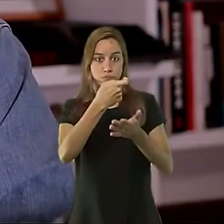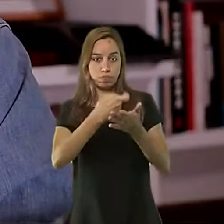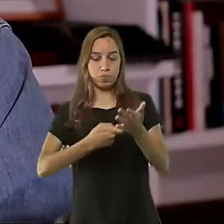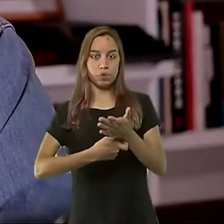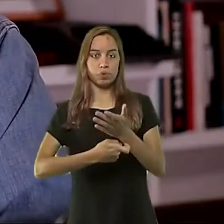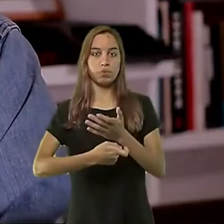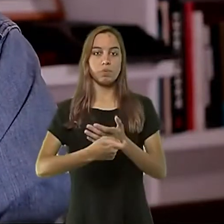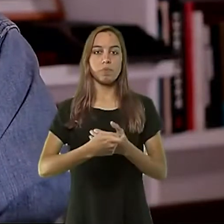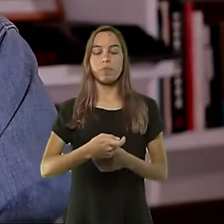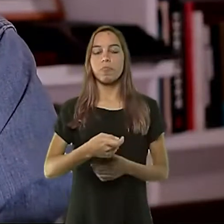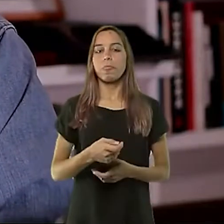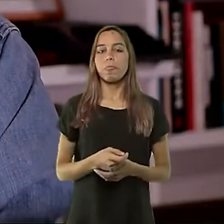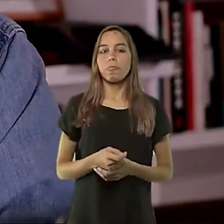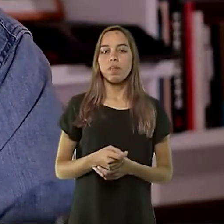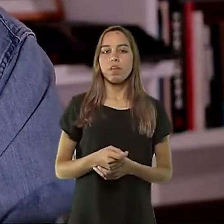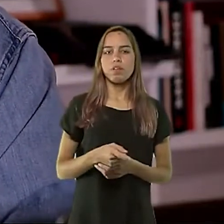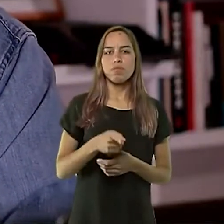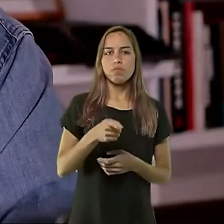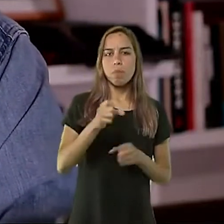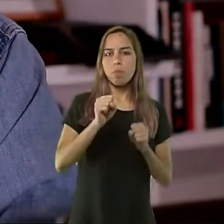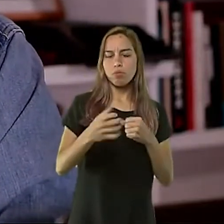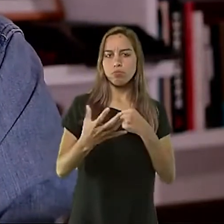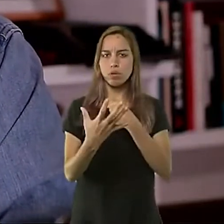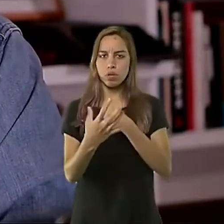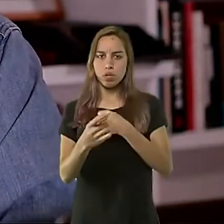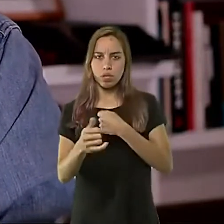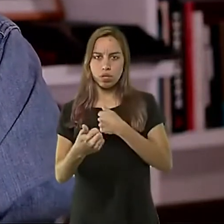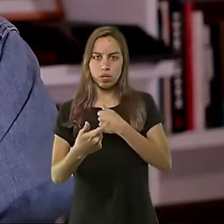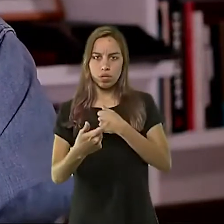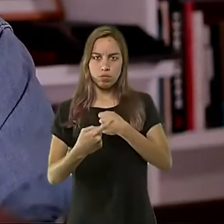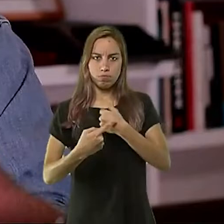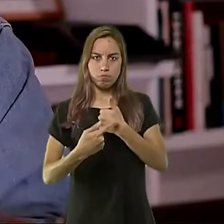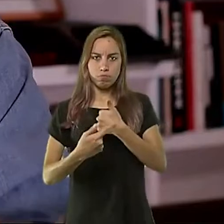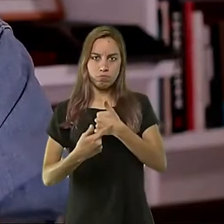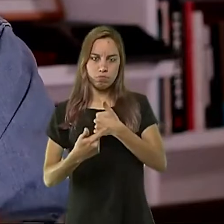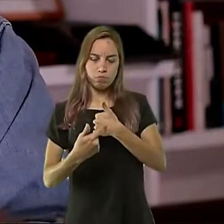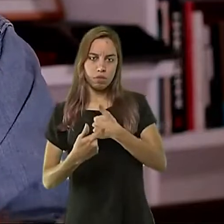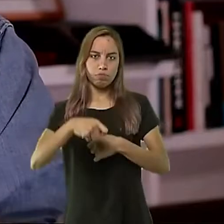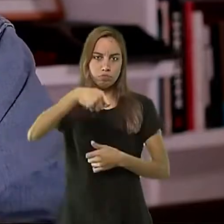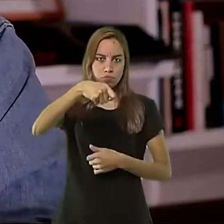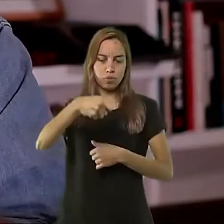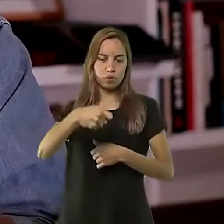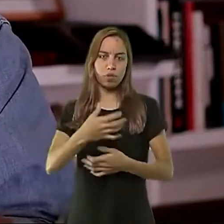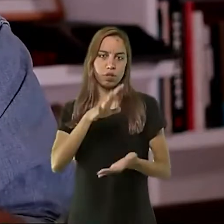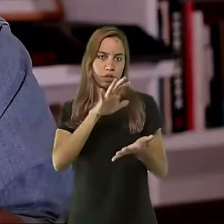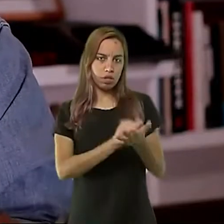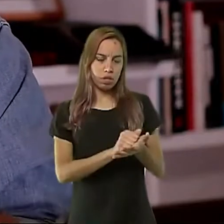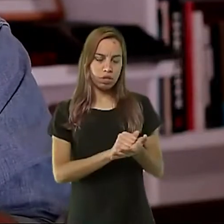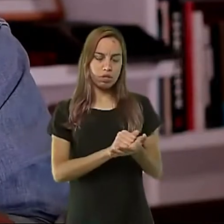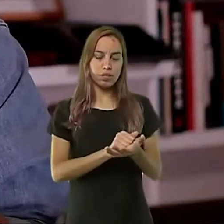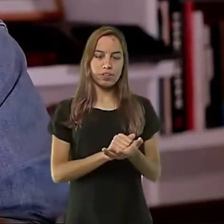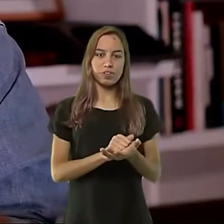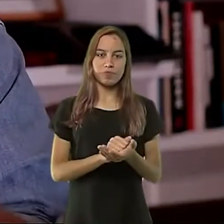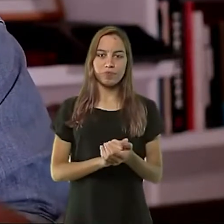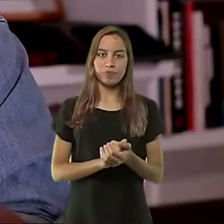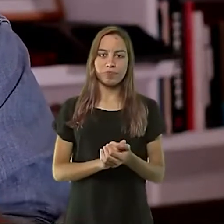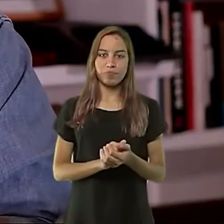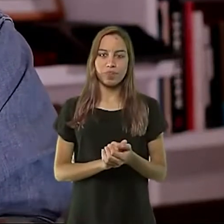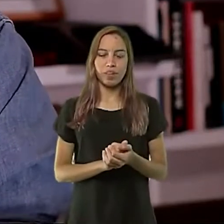para receber as nossas próximas atrações e, é claro, inscreva-se no nosso